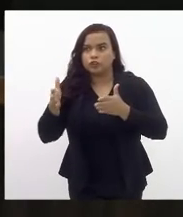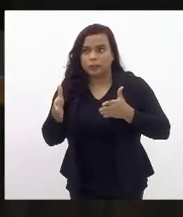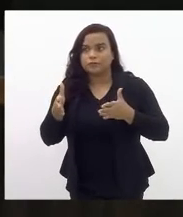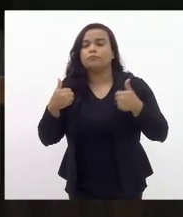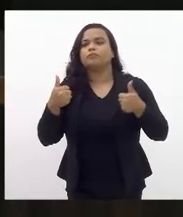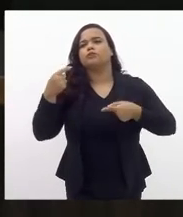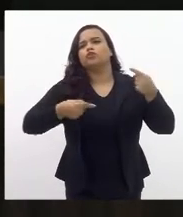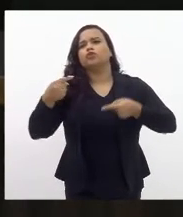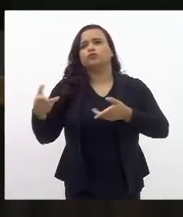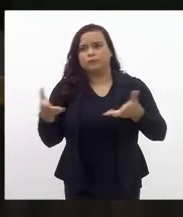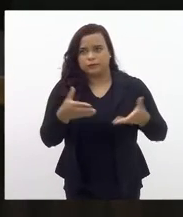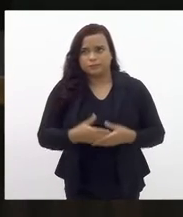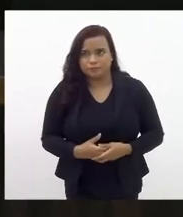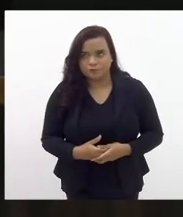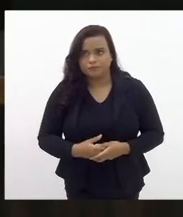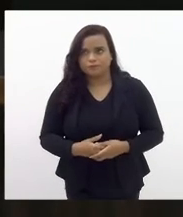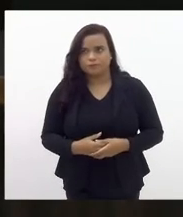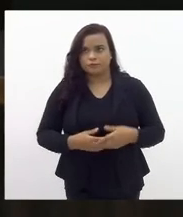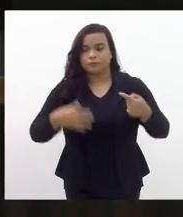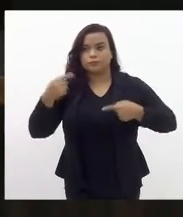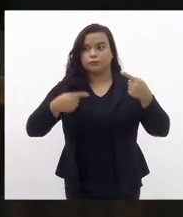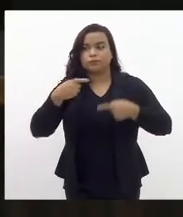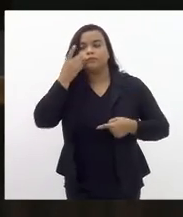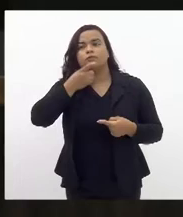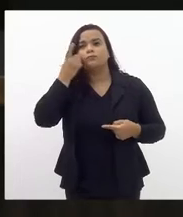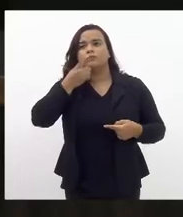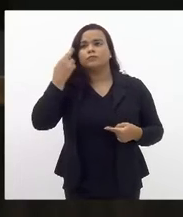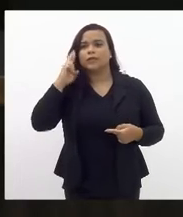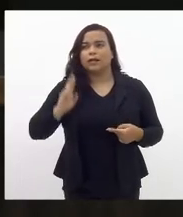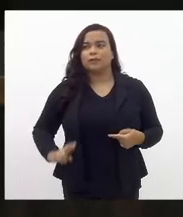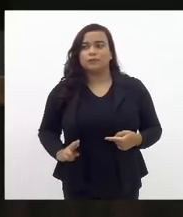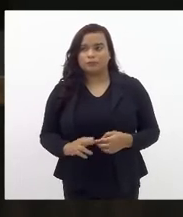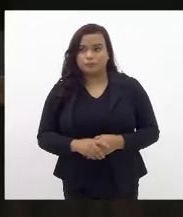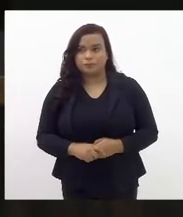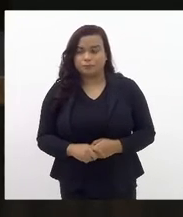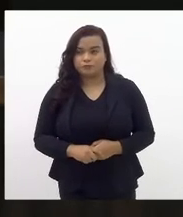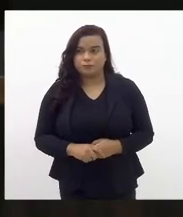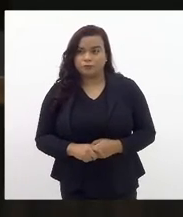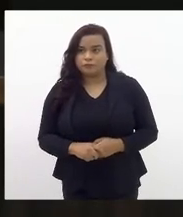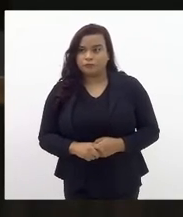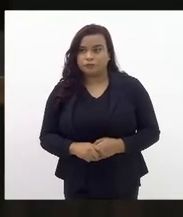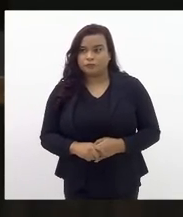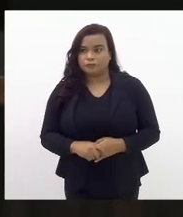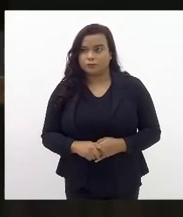em discussão. Para discutir, deputada Renata Souza.